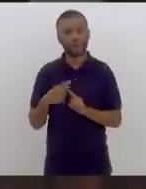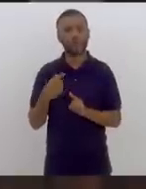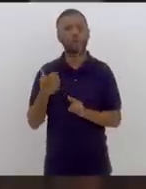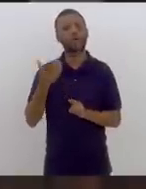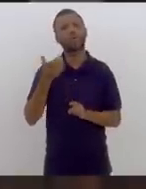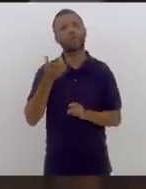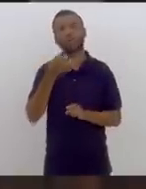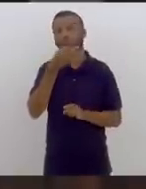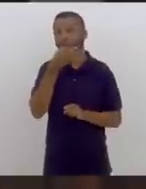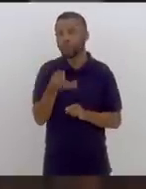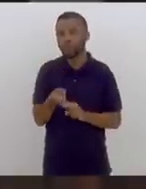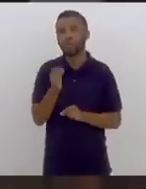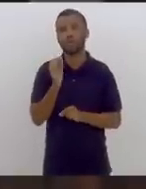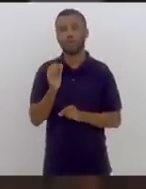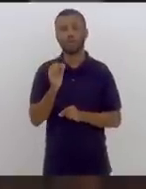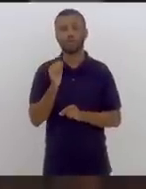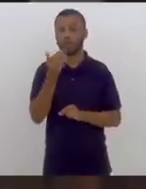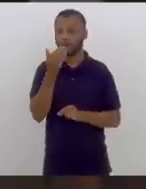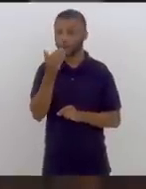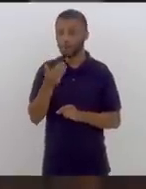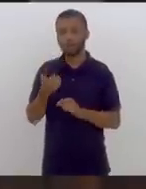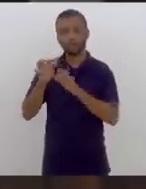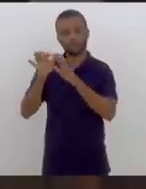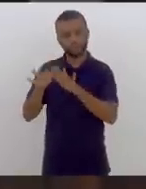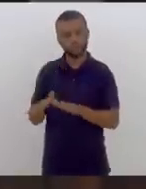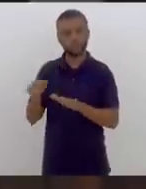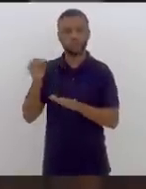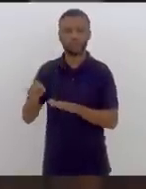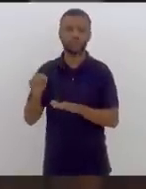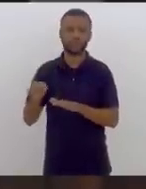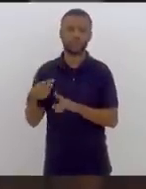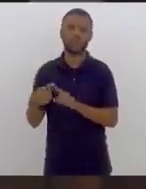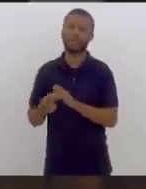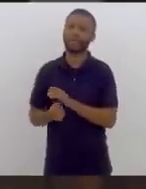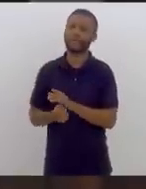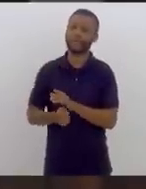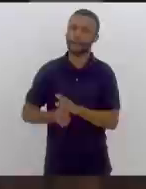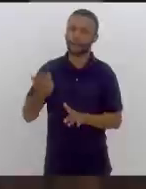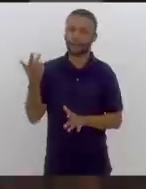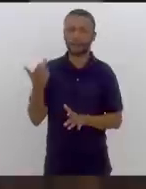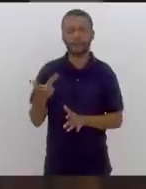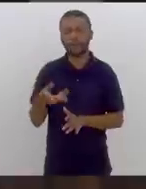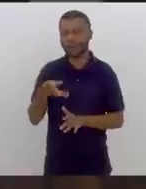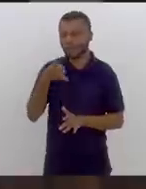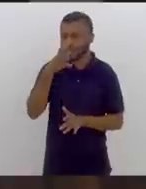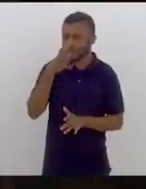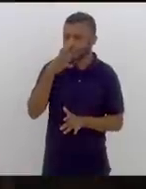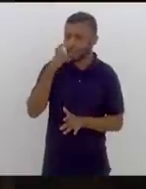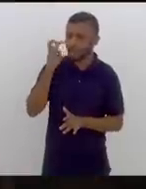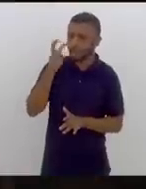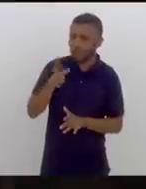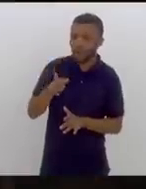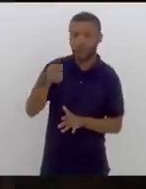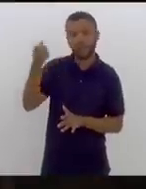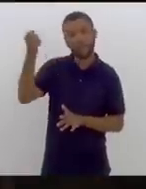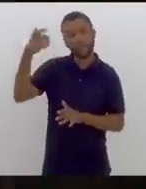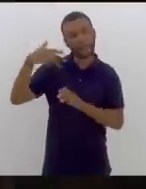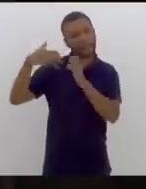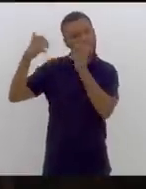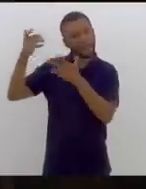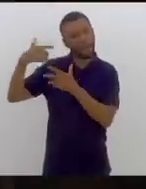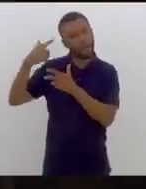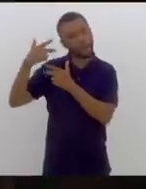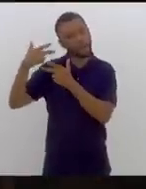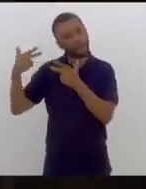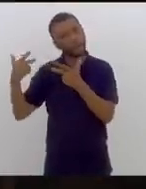até fazer um requerimento pedindo isso porque diversas vezes o que eu ouço ouvir é uma coisa e ter é